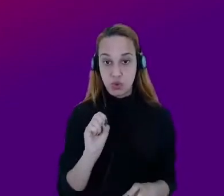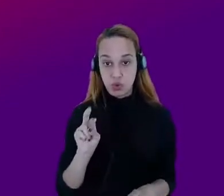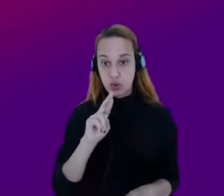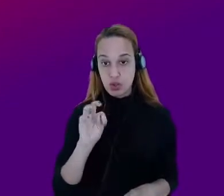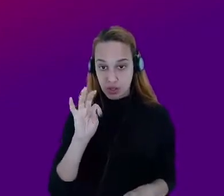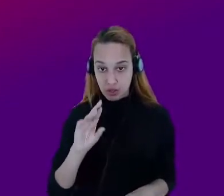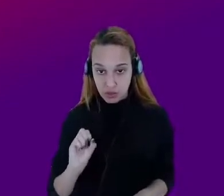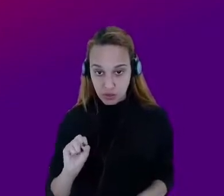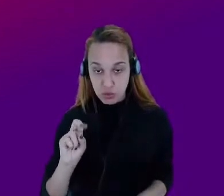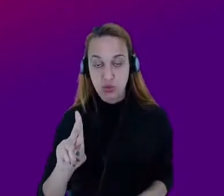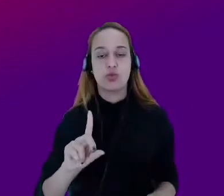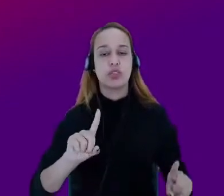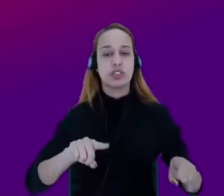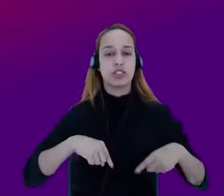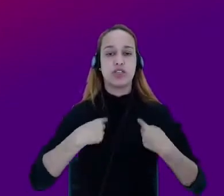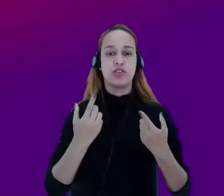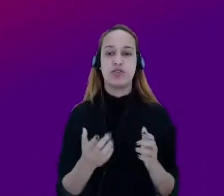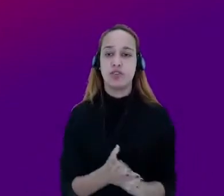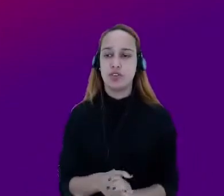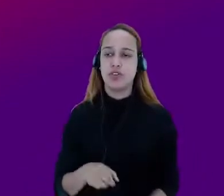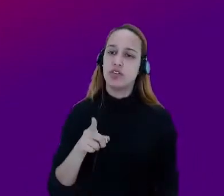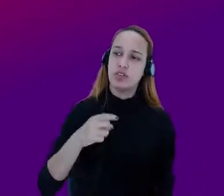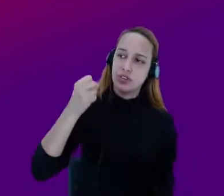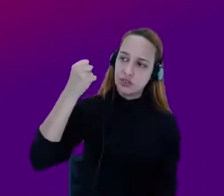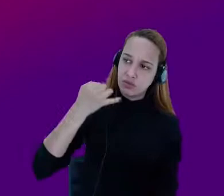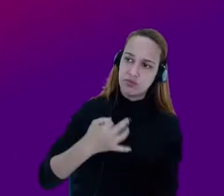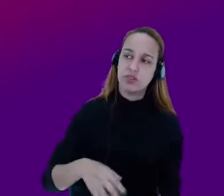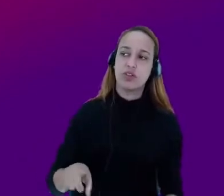desafio. Quando você fala também